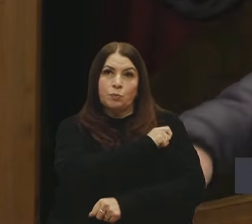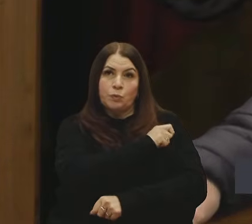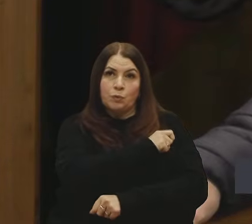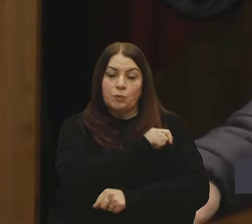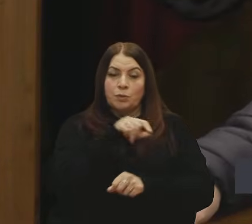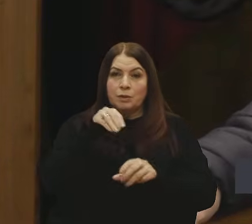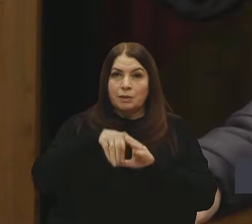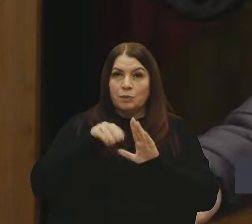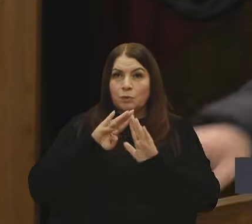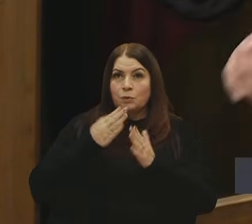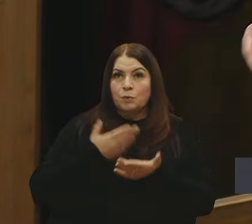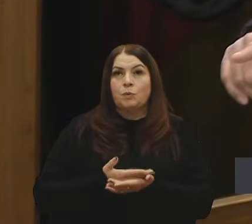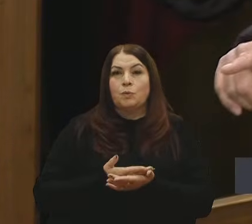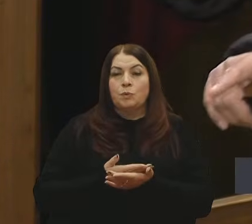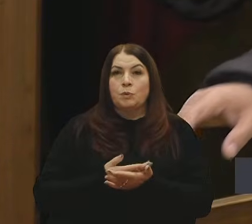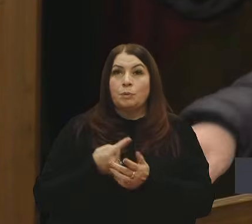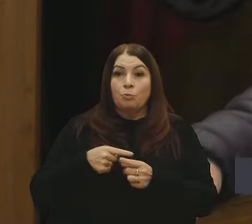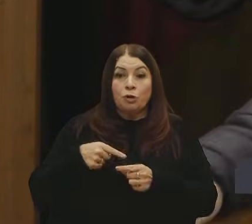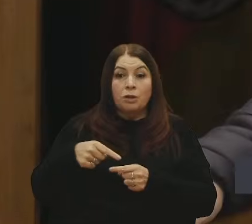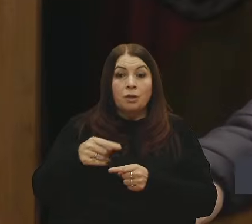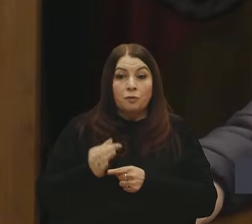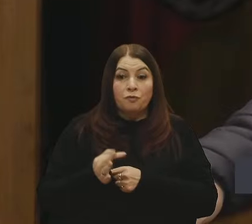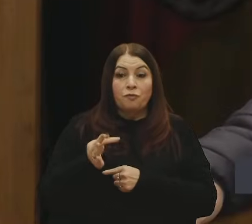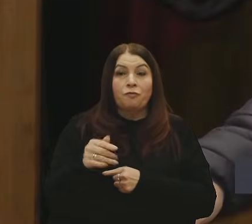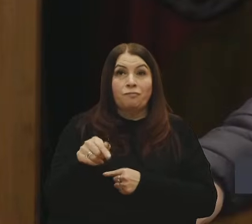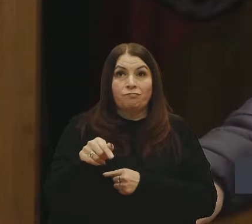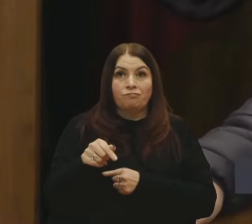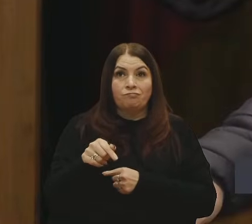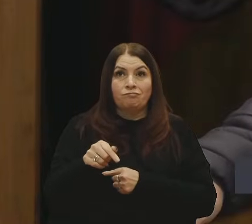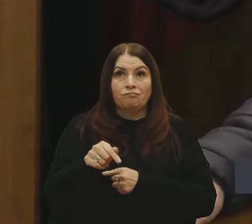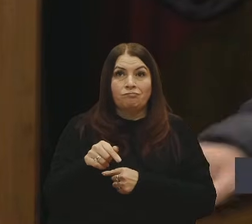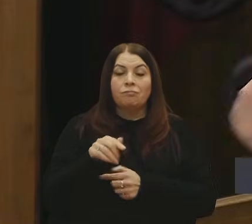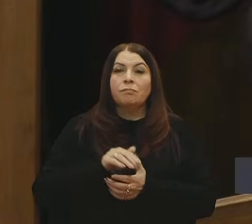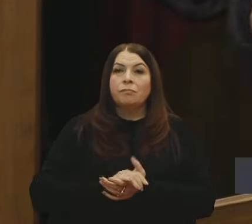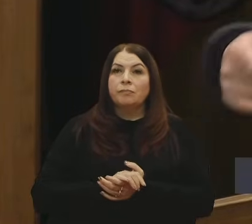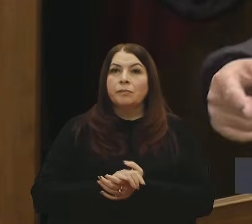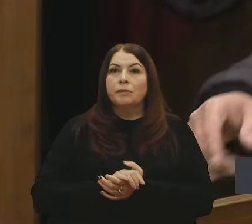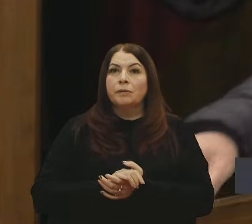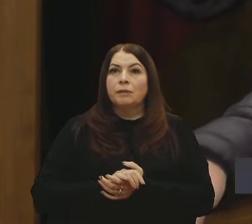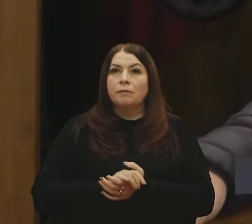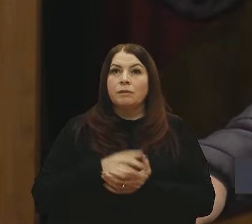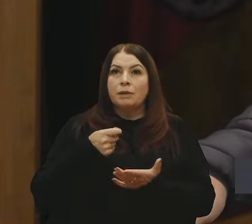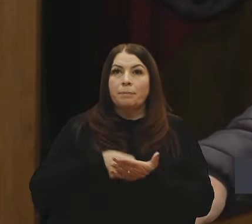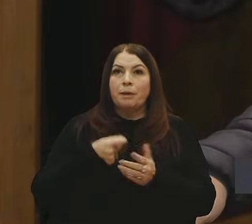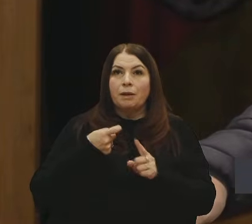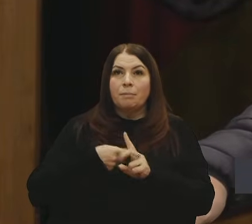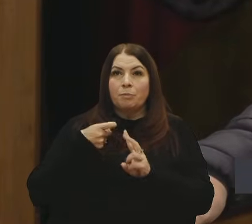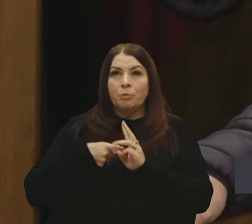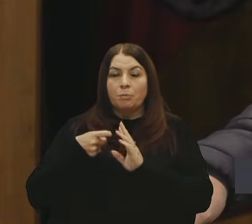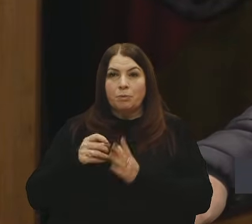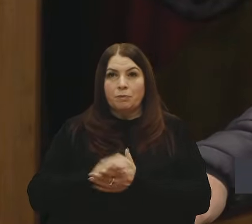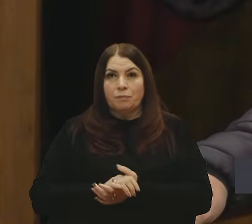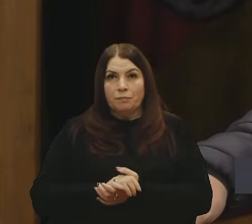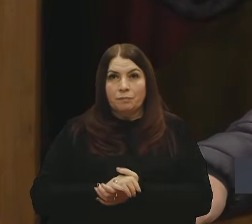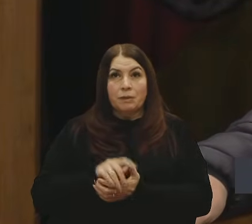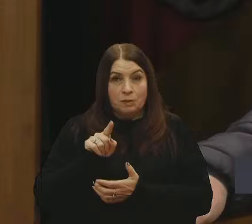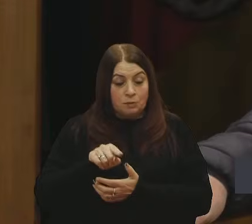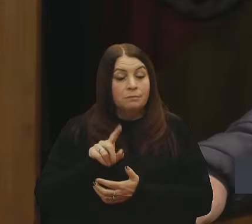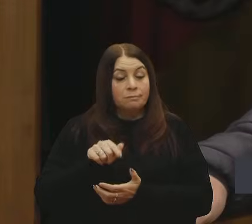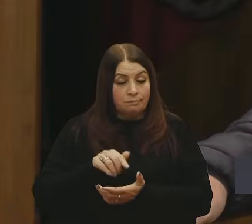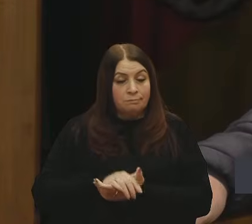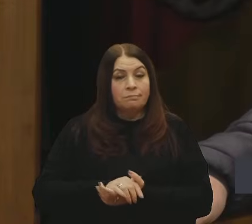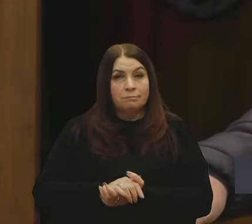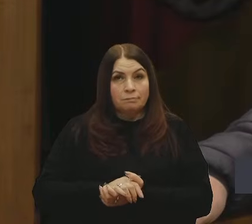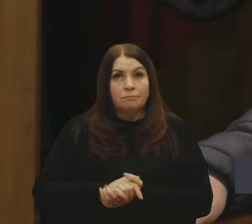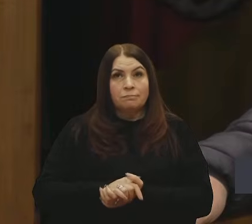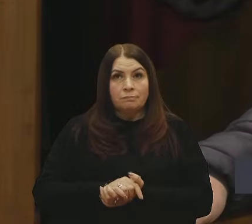nas escolas, porque logo ali na frente vai vir mensalidade. Isso mesmo.